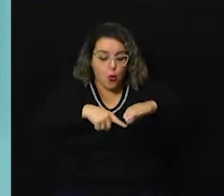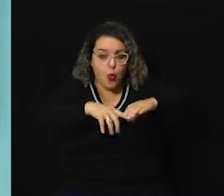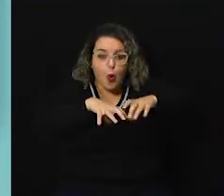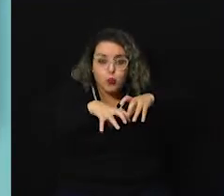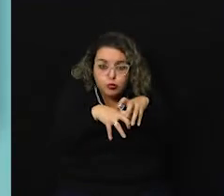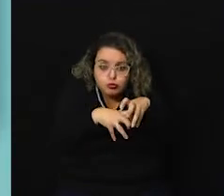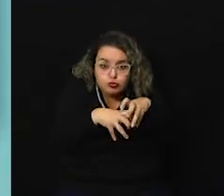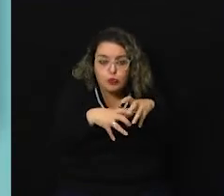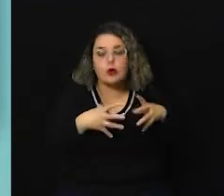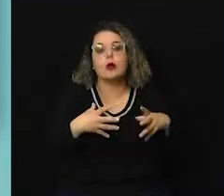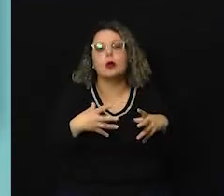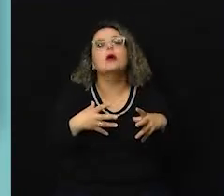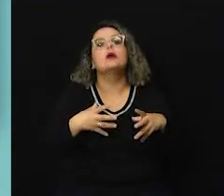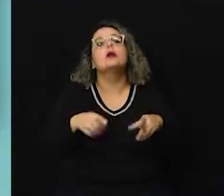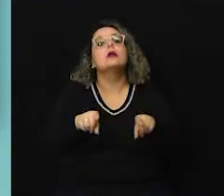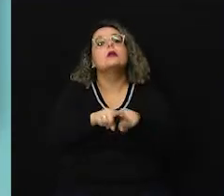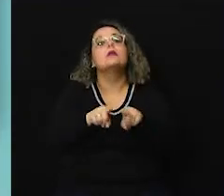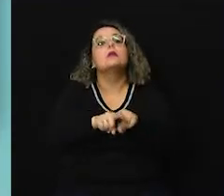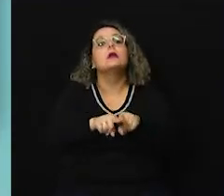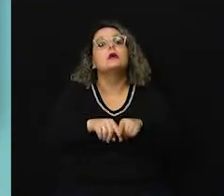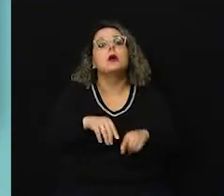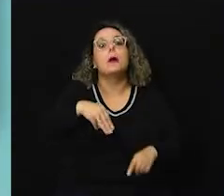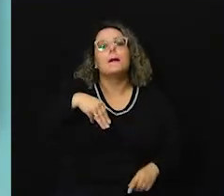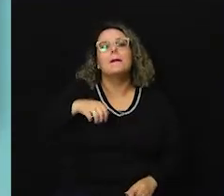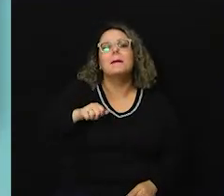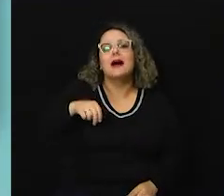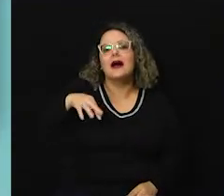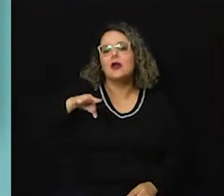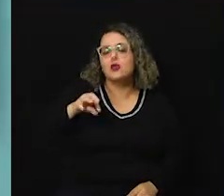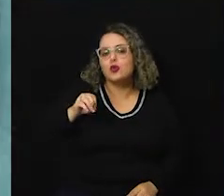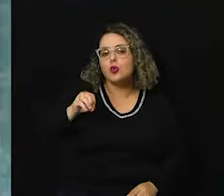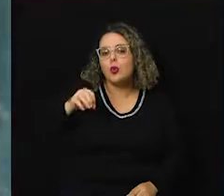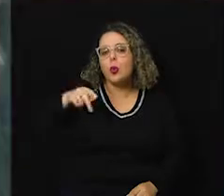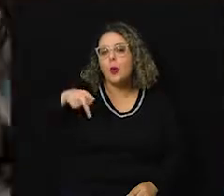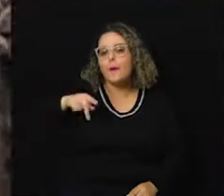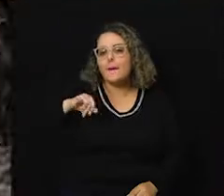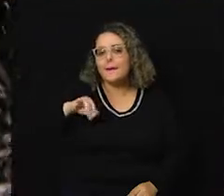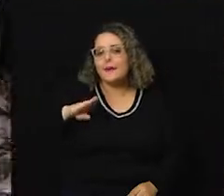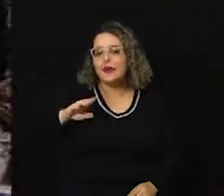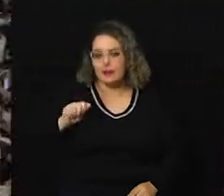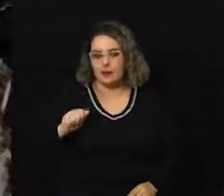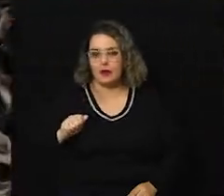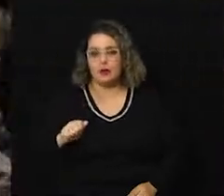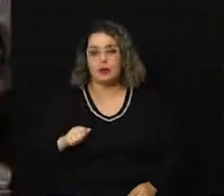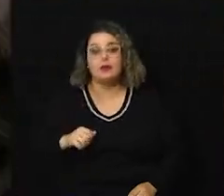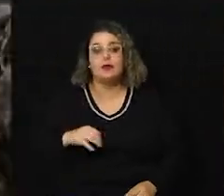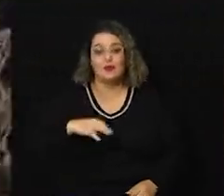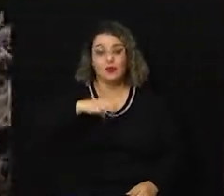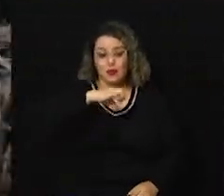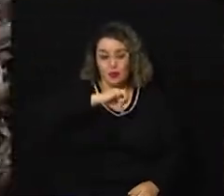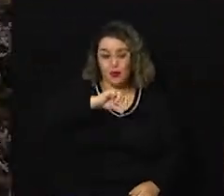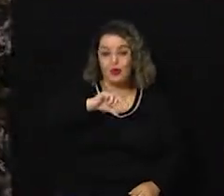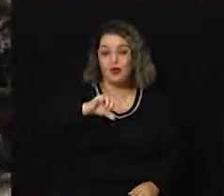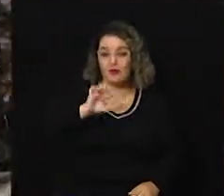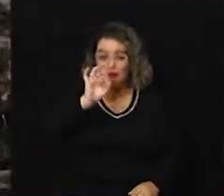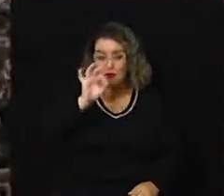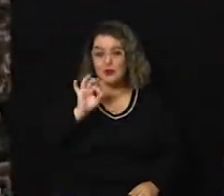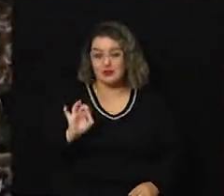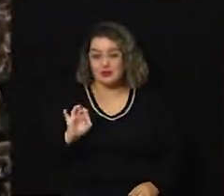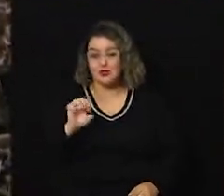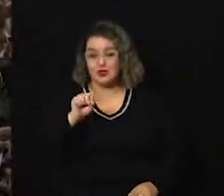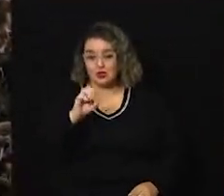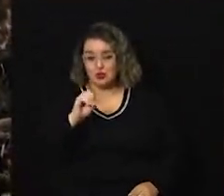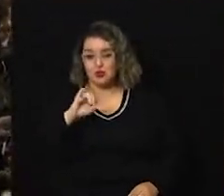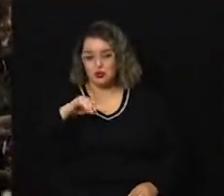o habitat do Tatu Bola na região do matopiba no cerrado teve um avanço de 9 por cento da cultura de soja